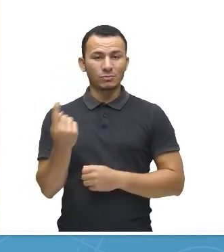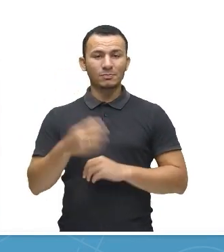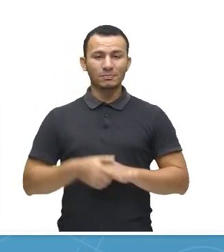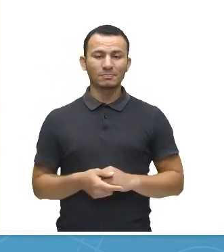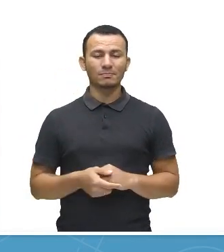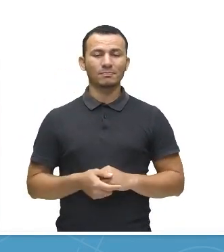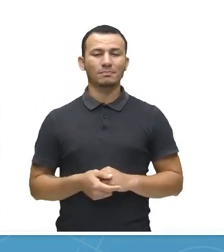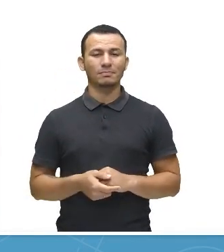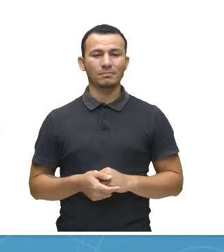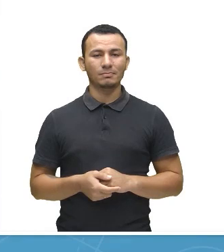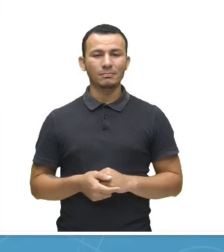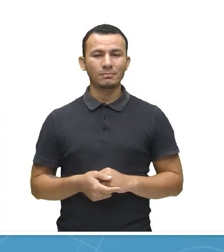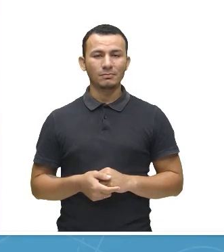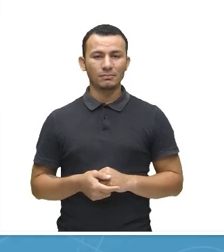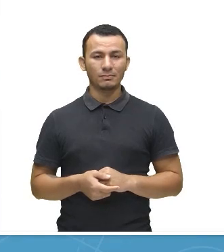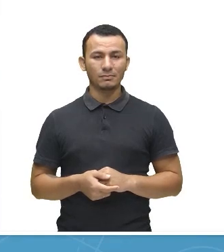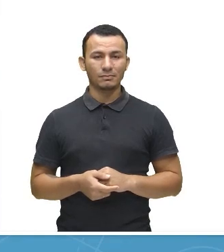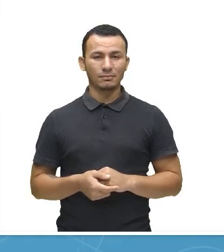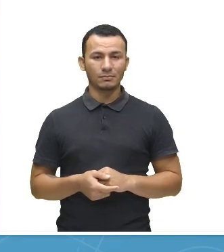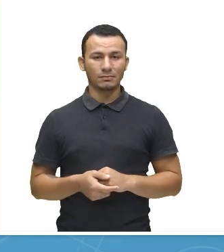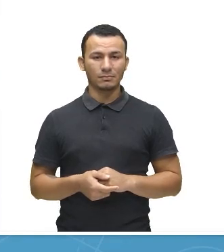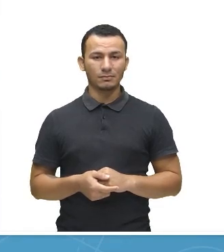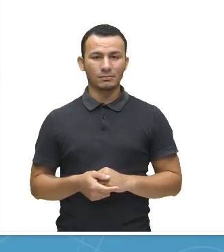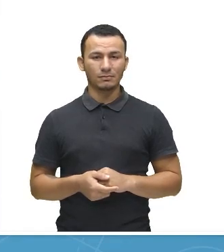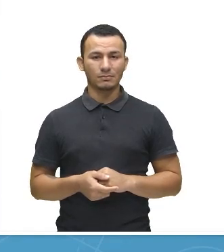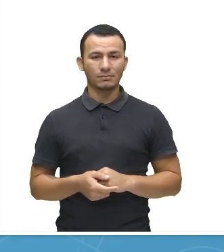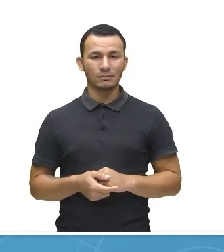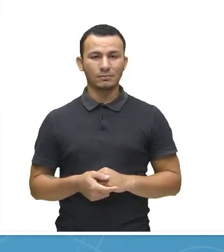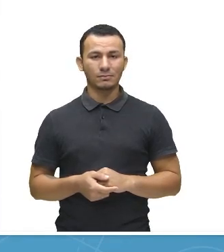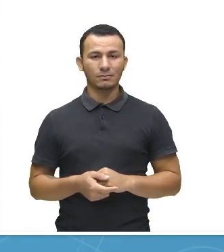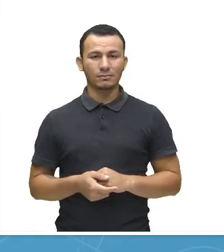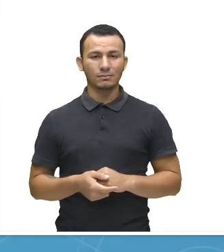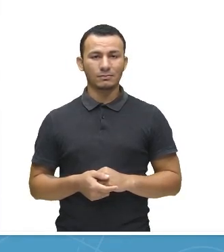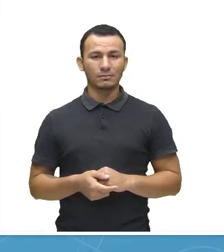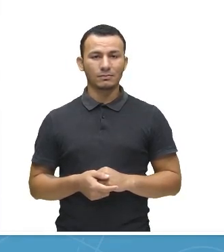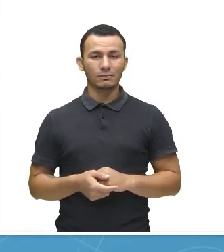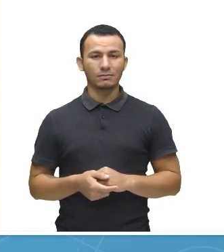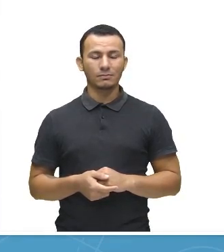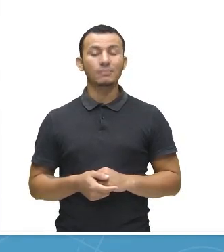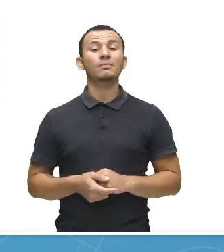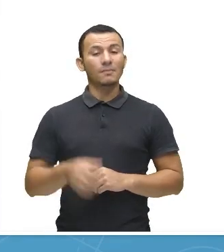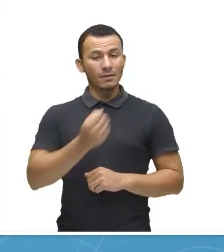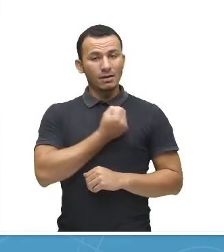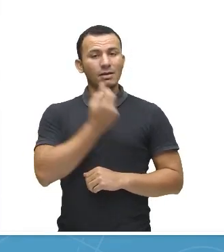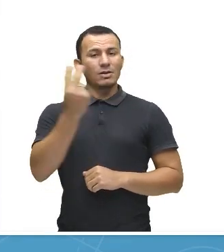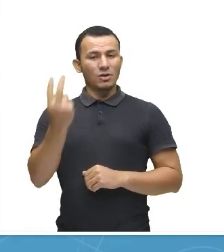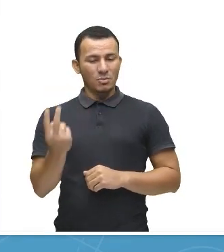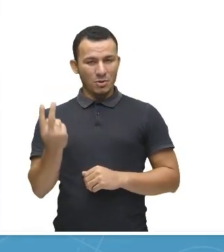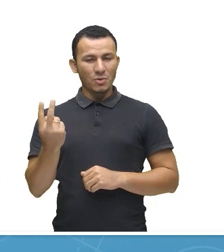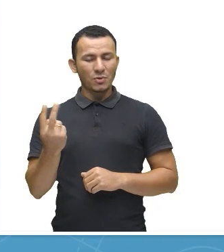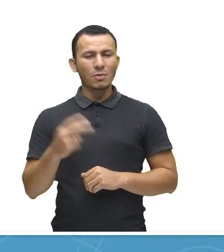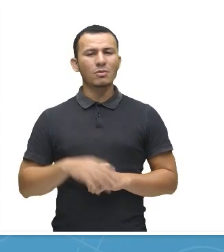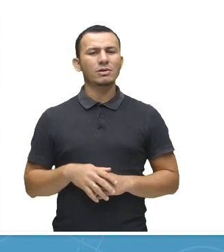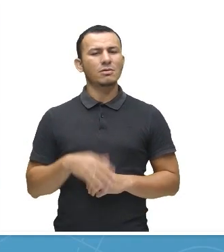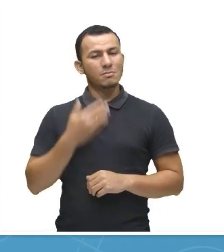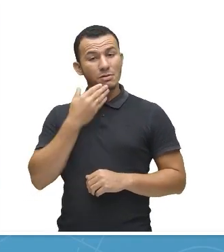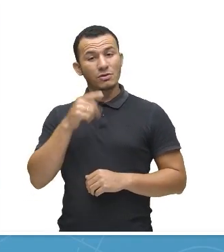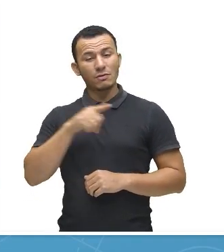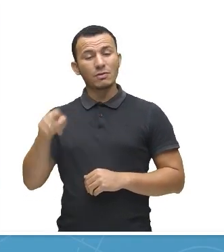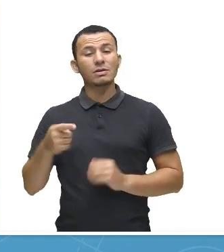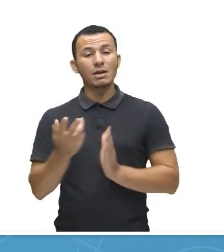questão 1. Vamos lá. Questão 2, né? Desenhe no